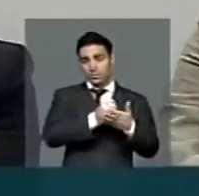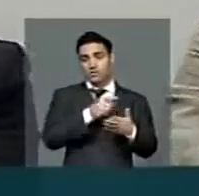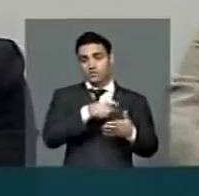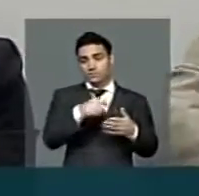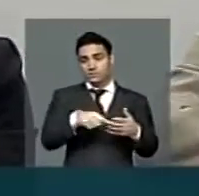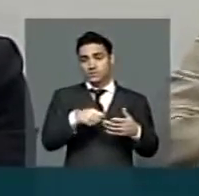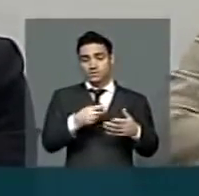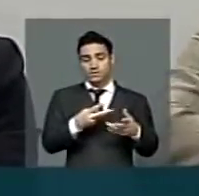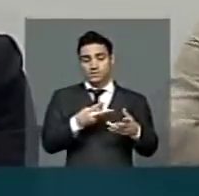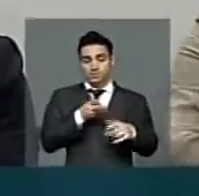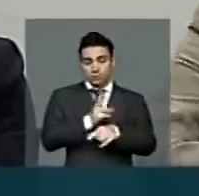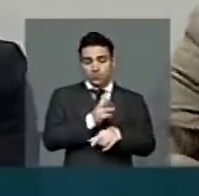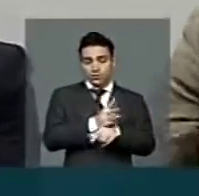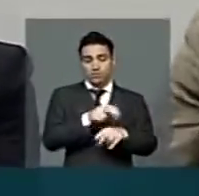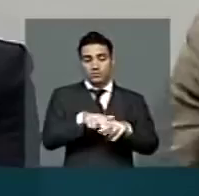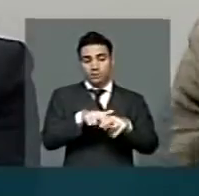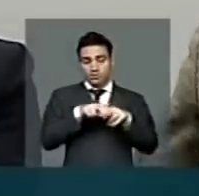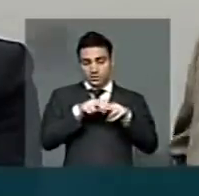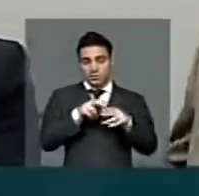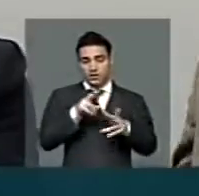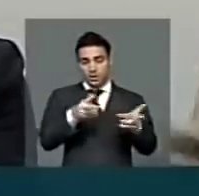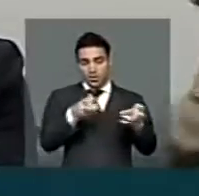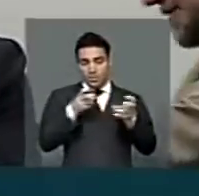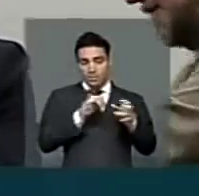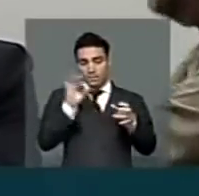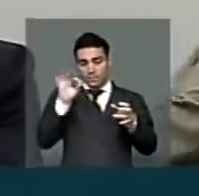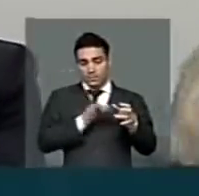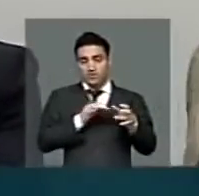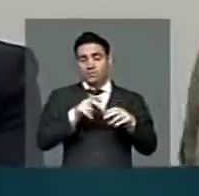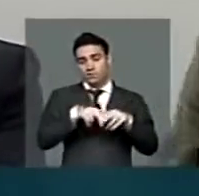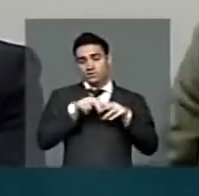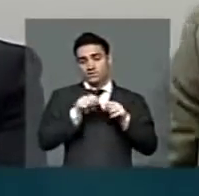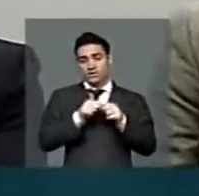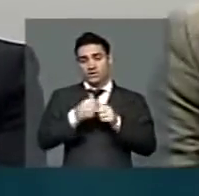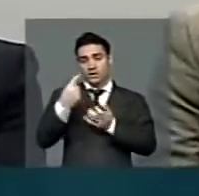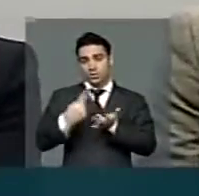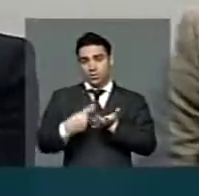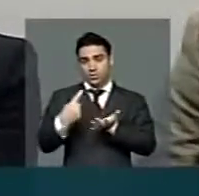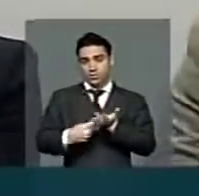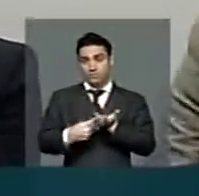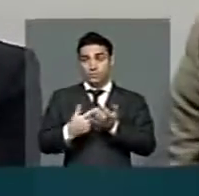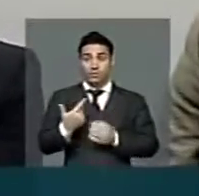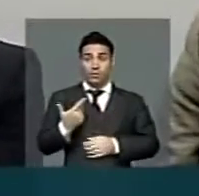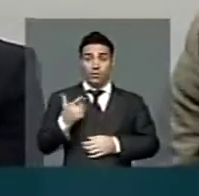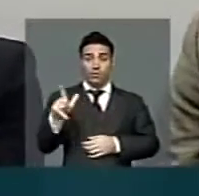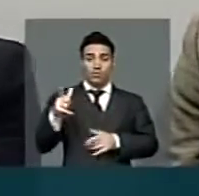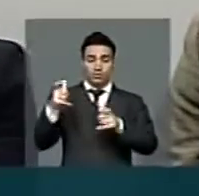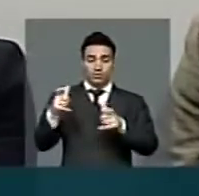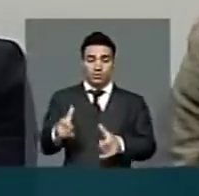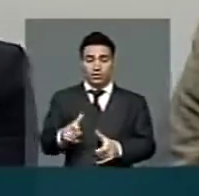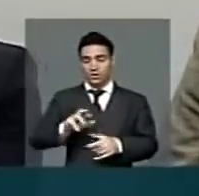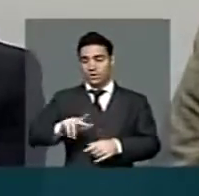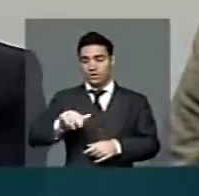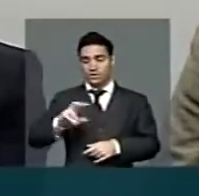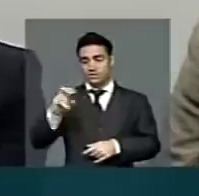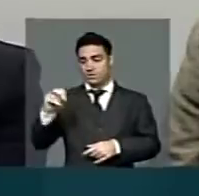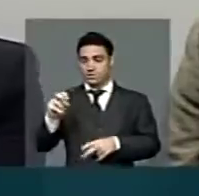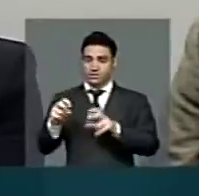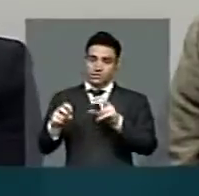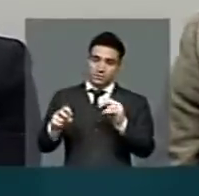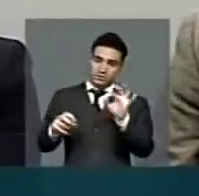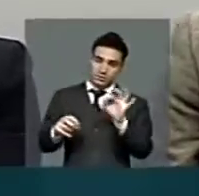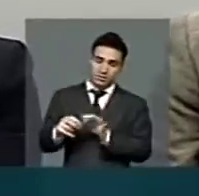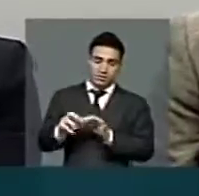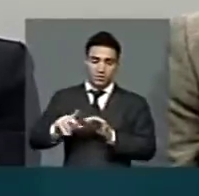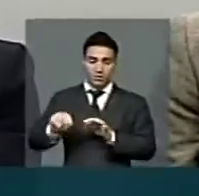ele cobra a percentagem dele e ela faz esse acordo. Há outras casas em que o acordo é outro, não é de 50%, 50%.